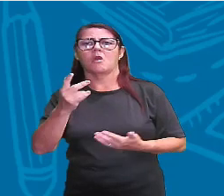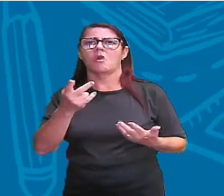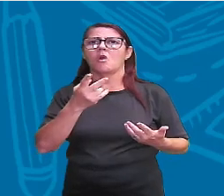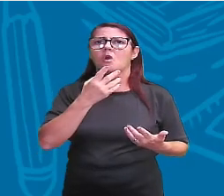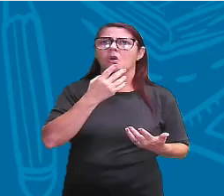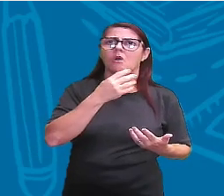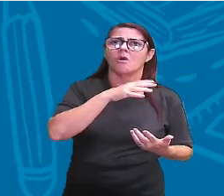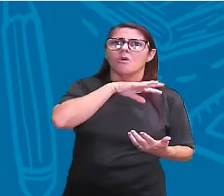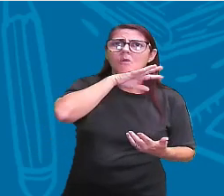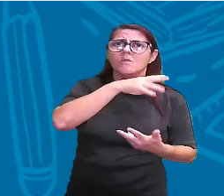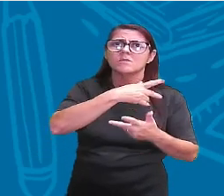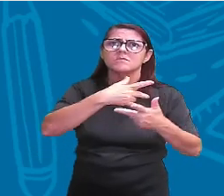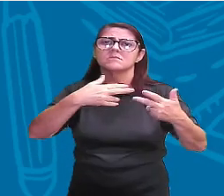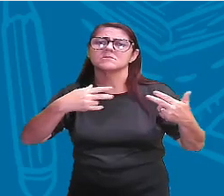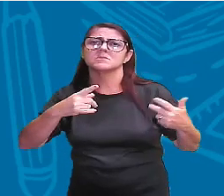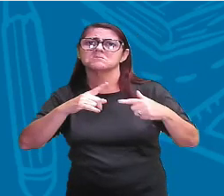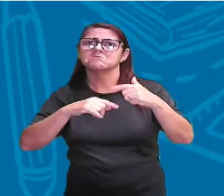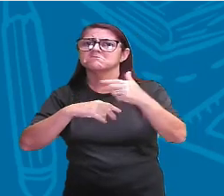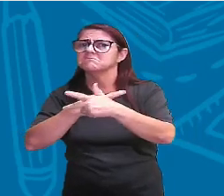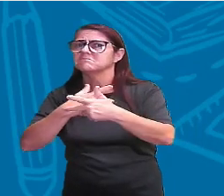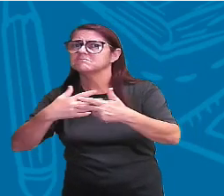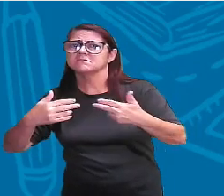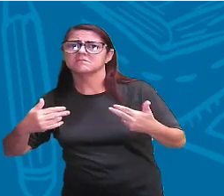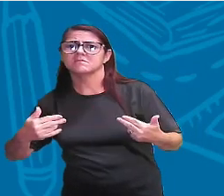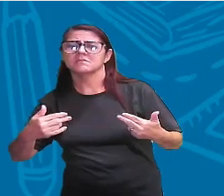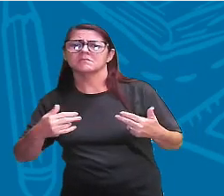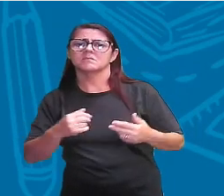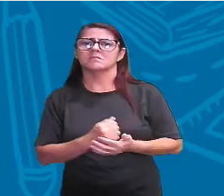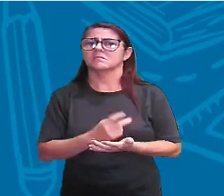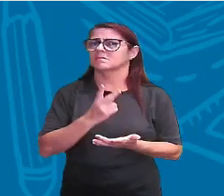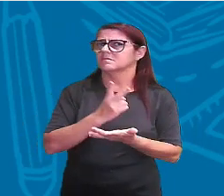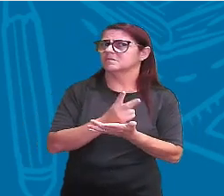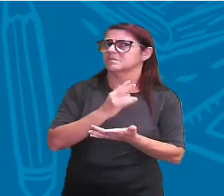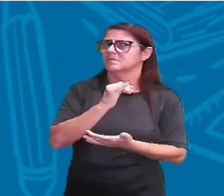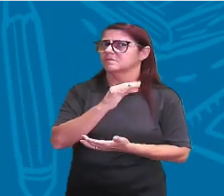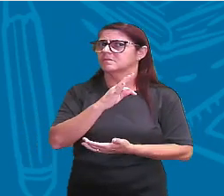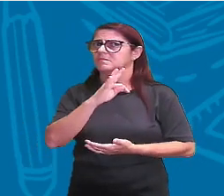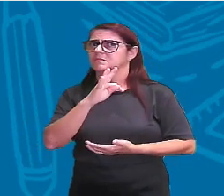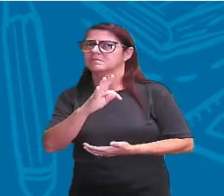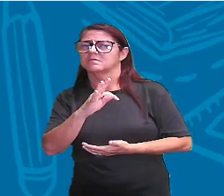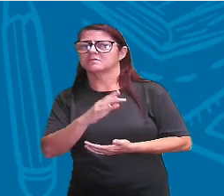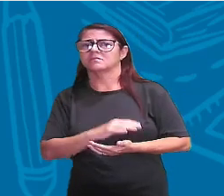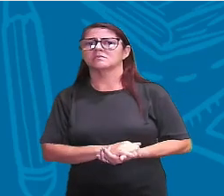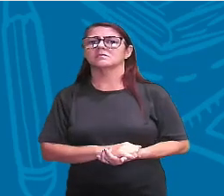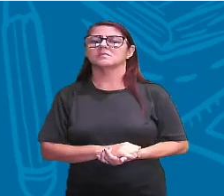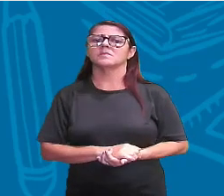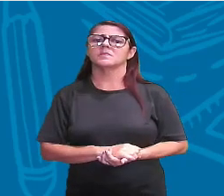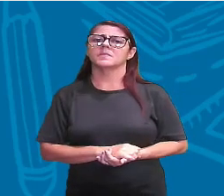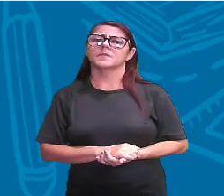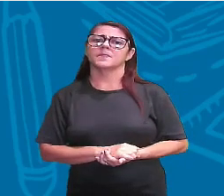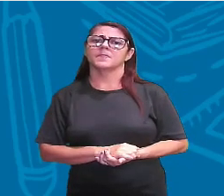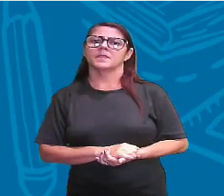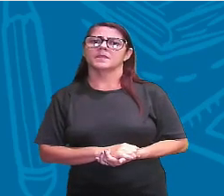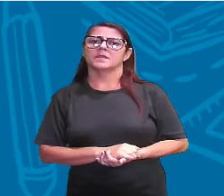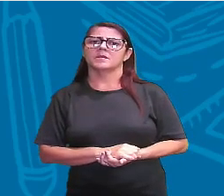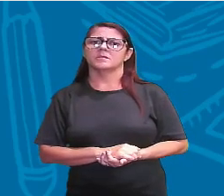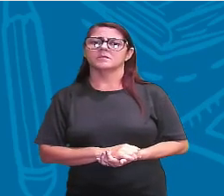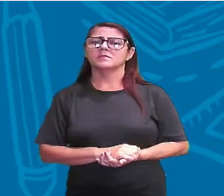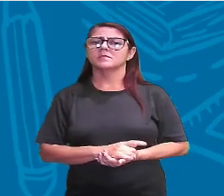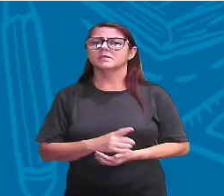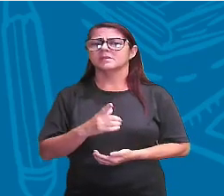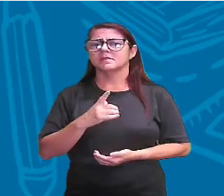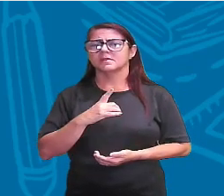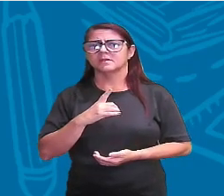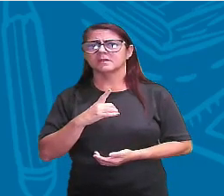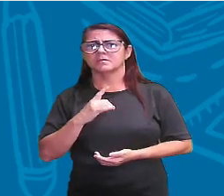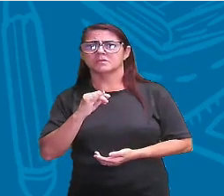objetos, animais e etc. Plural de it será sempre they. Com relação ao one, e aí nós temos